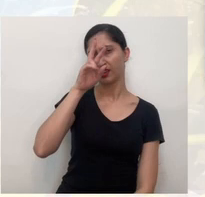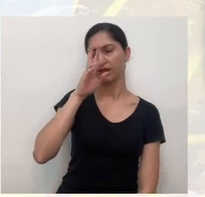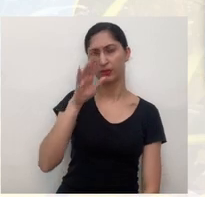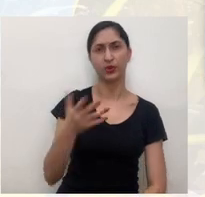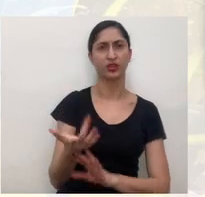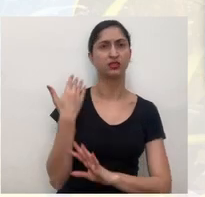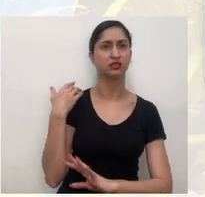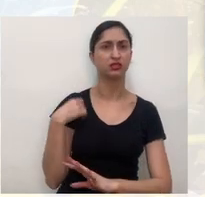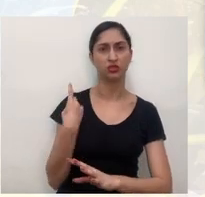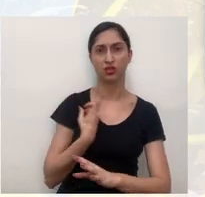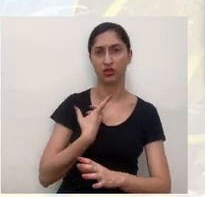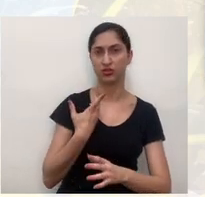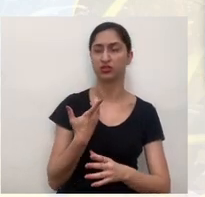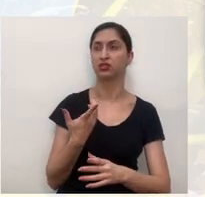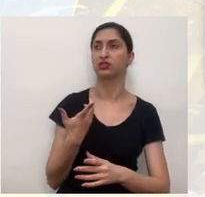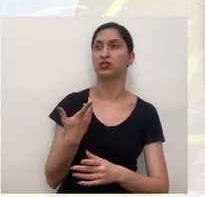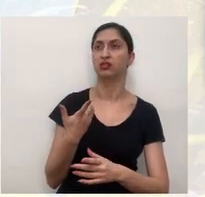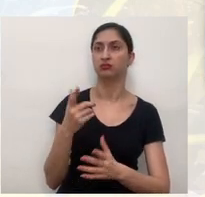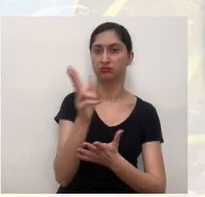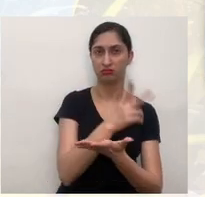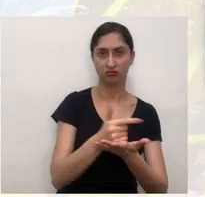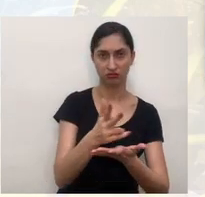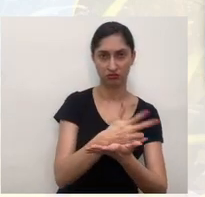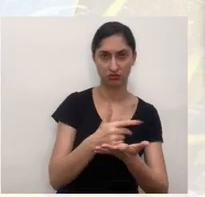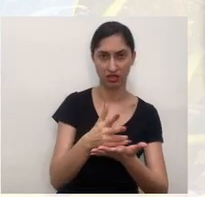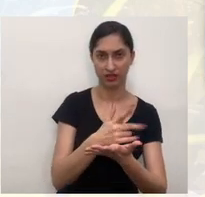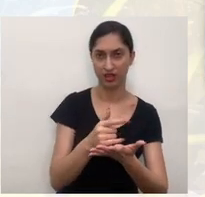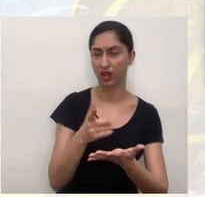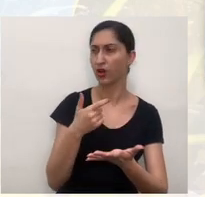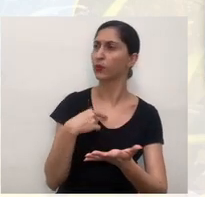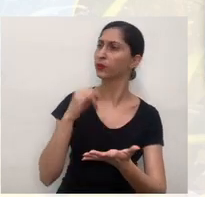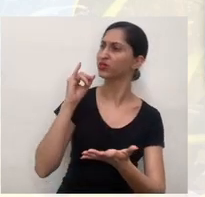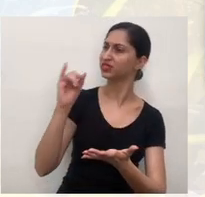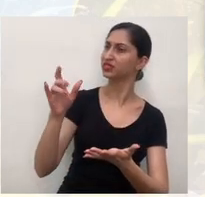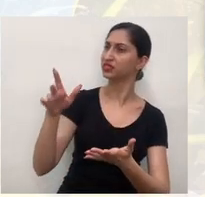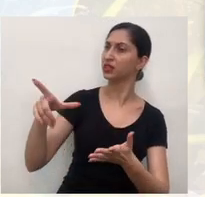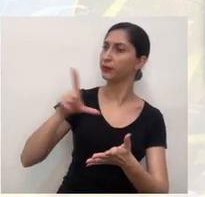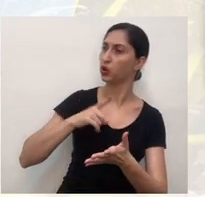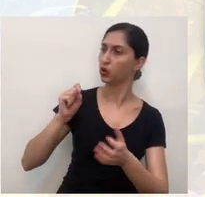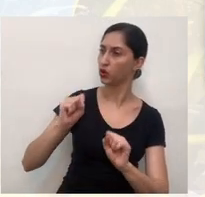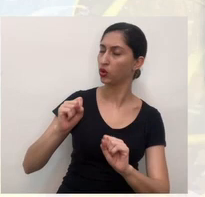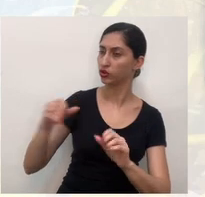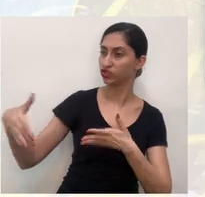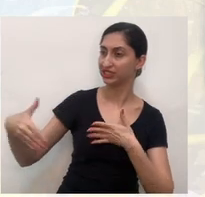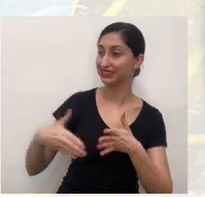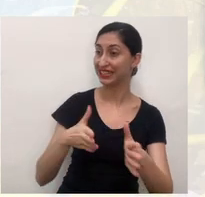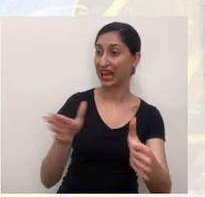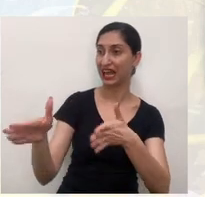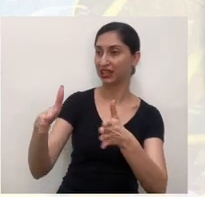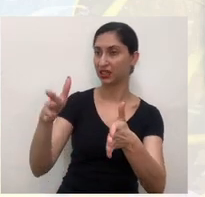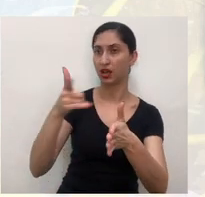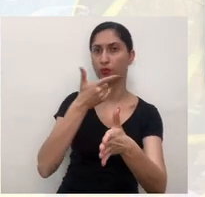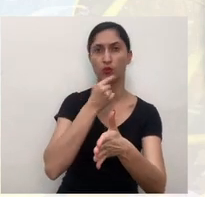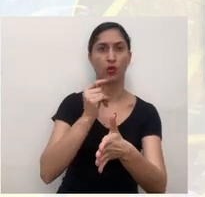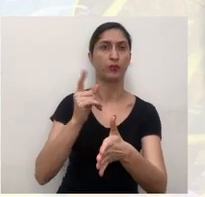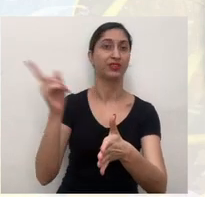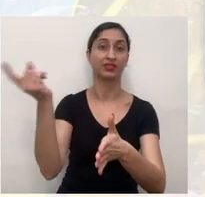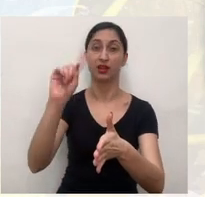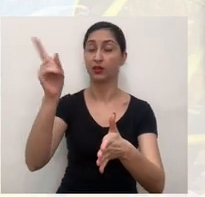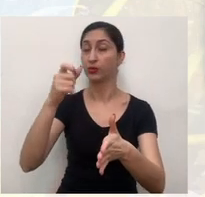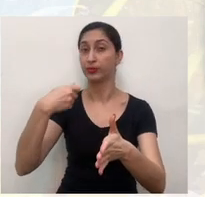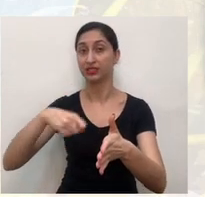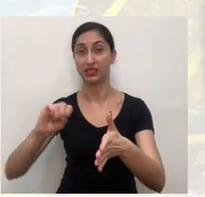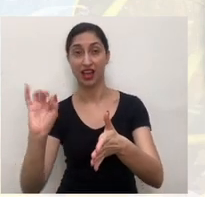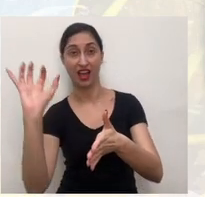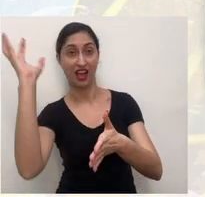passa a estrada aqui. Ele dizia assim: não, aqui eu quero guardar porque eu vou botar uma árvore grande. aí eu preciso de espaço. Então, ele estava